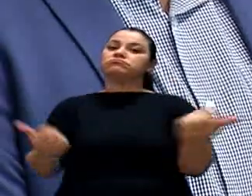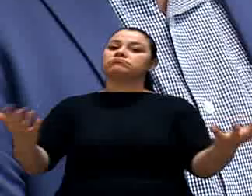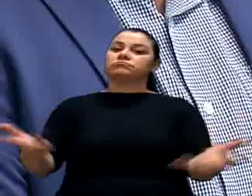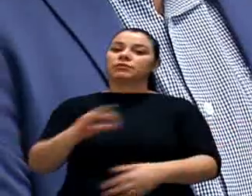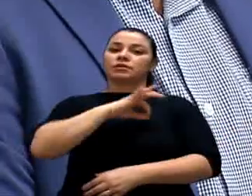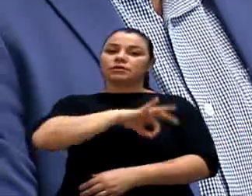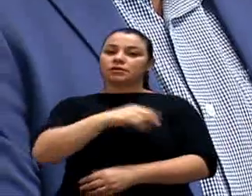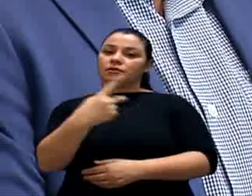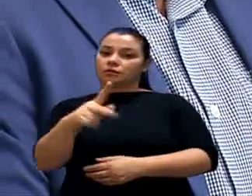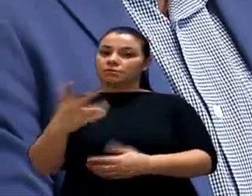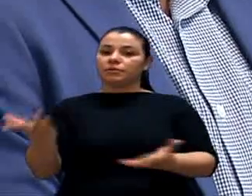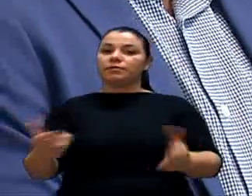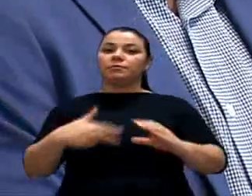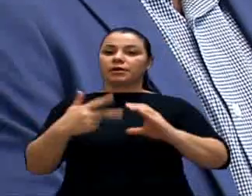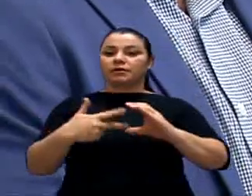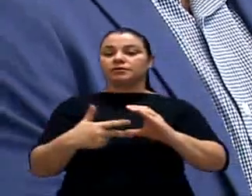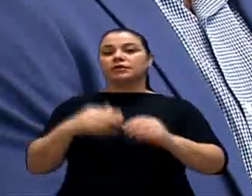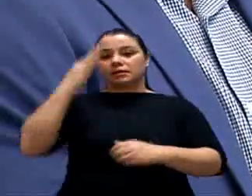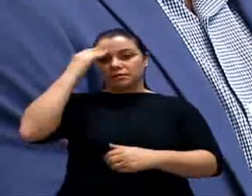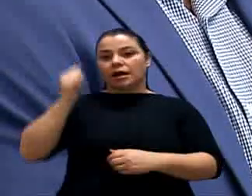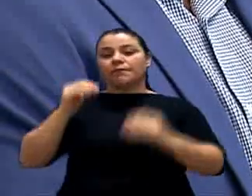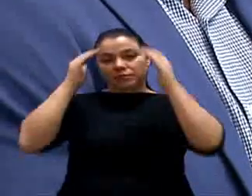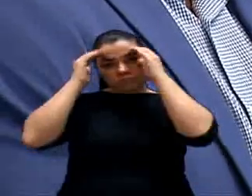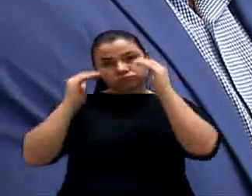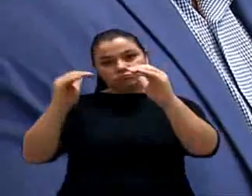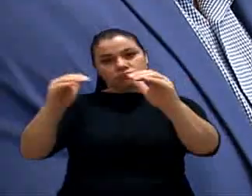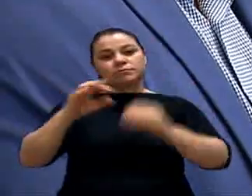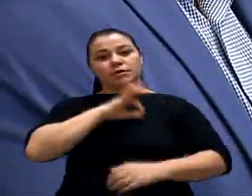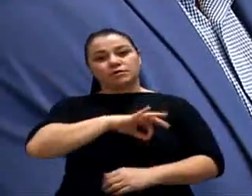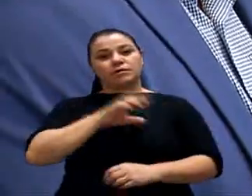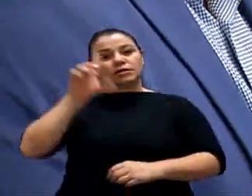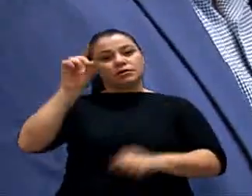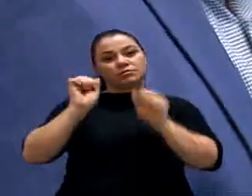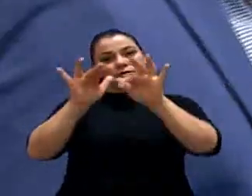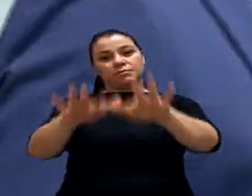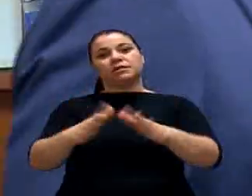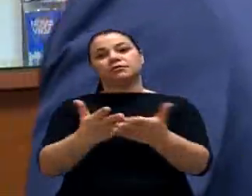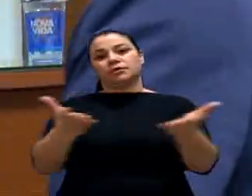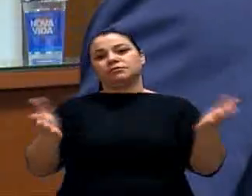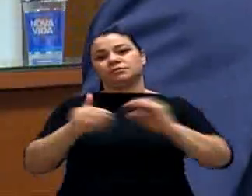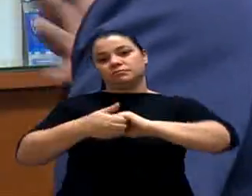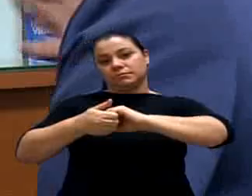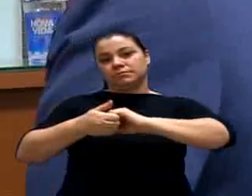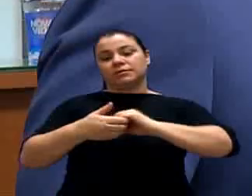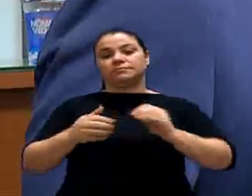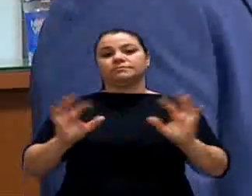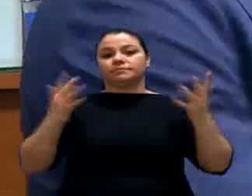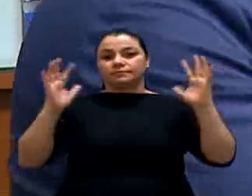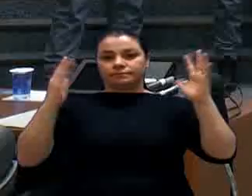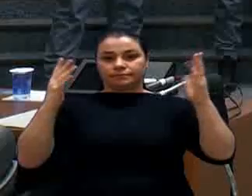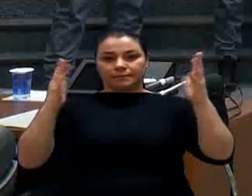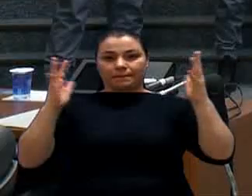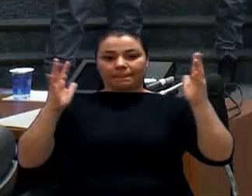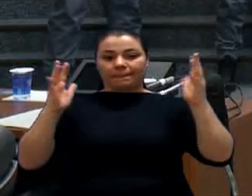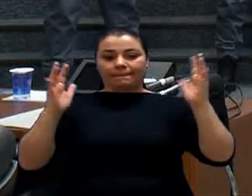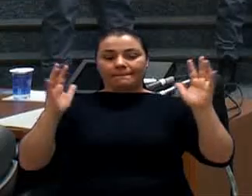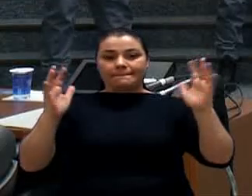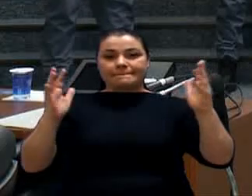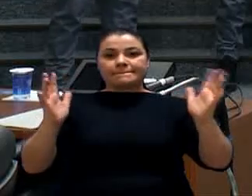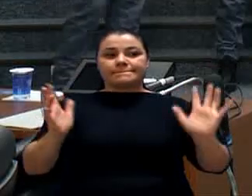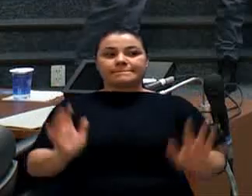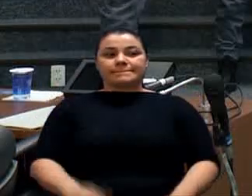seus policiais. Esta Câmara Municipal de Sorocaba reconhece os nossos policiais. Que Deus abençoe a todos. Parabéns, Geni. Isso aí.